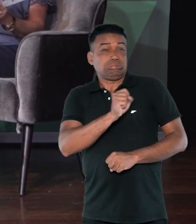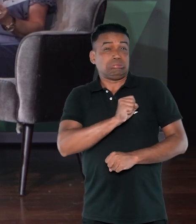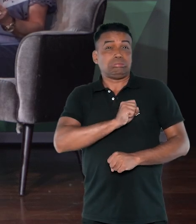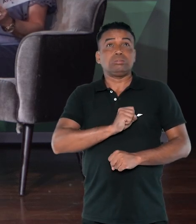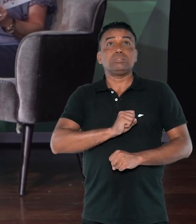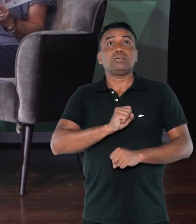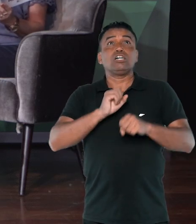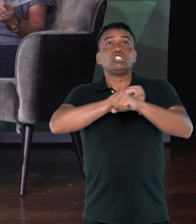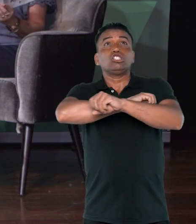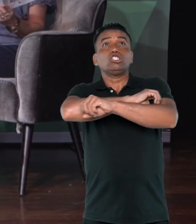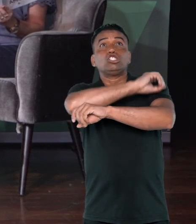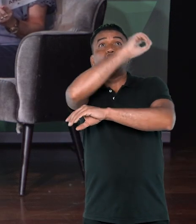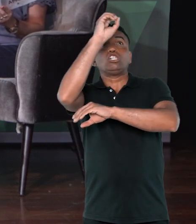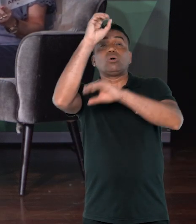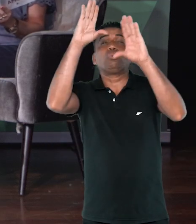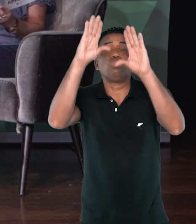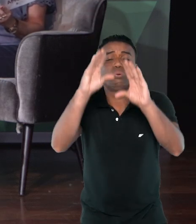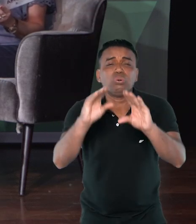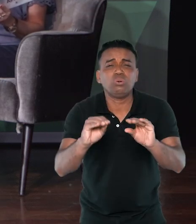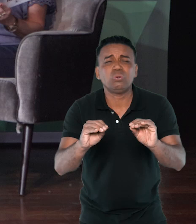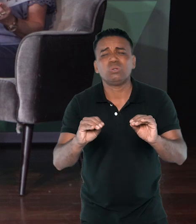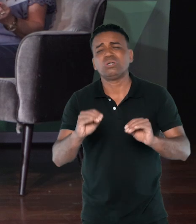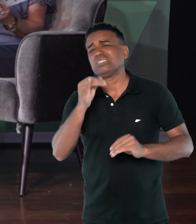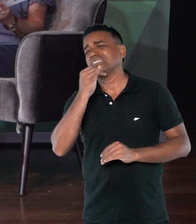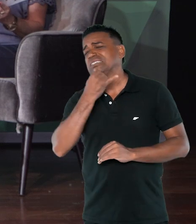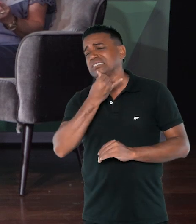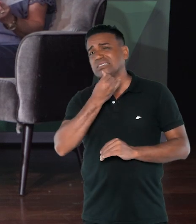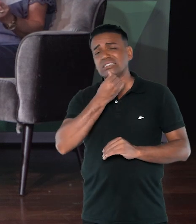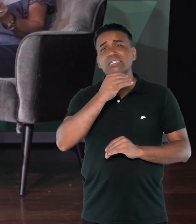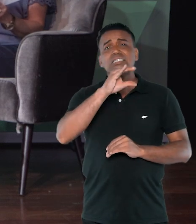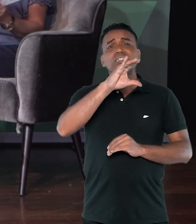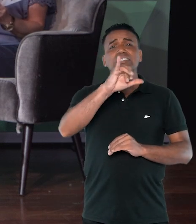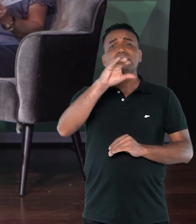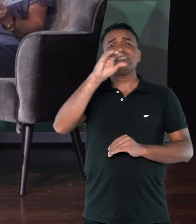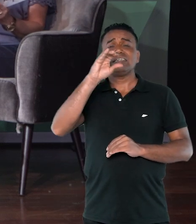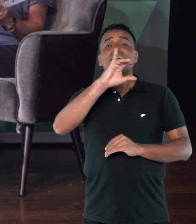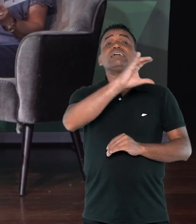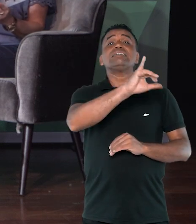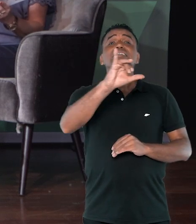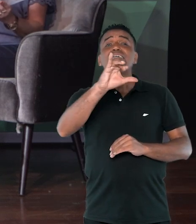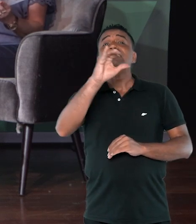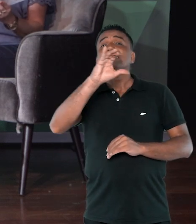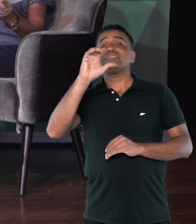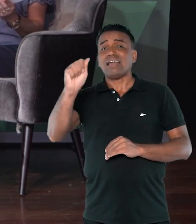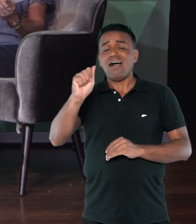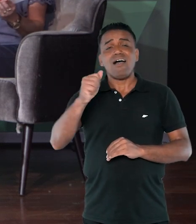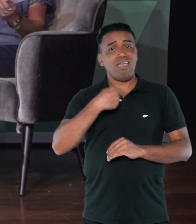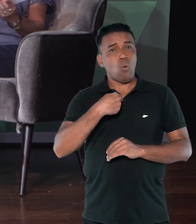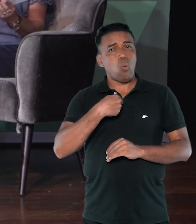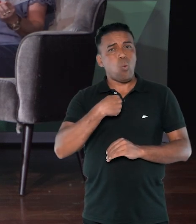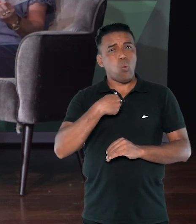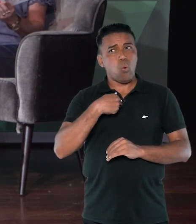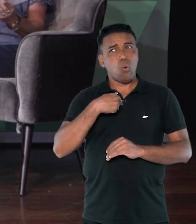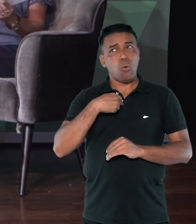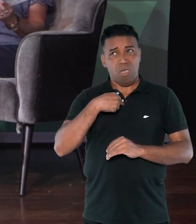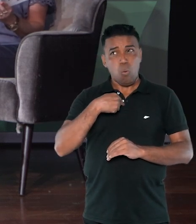Dor instantânea, taquicardia. Quem foi que escureceu o dia? Muito desprazer. Cissa, no caso,